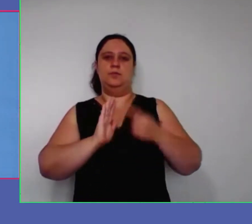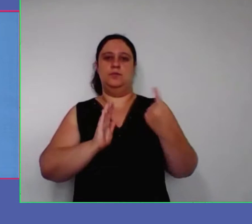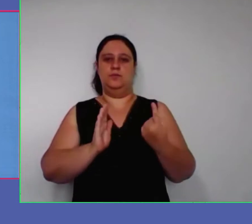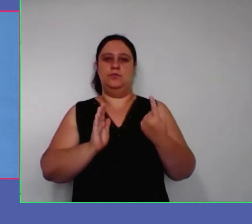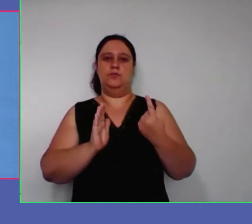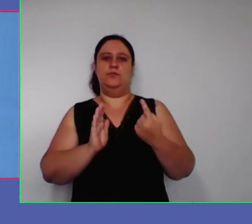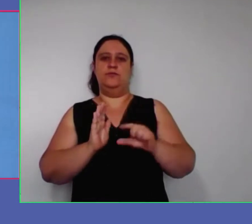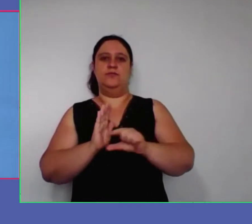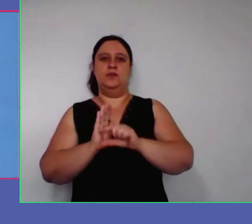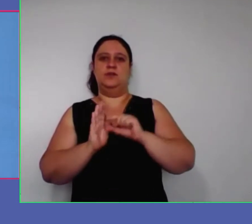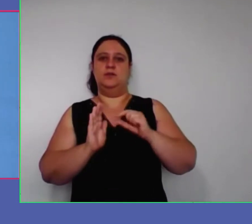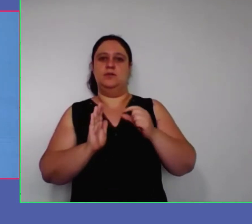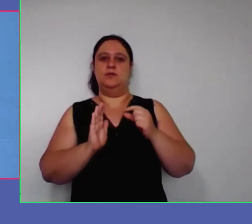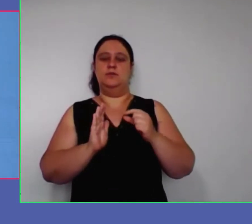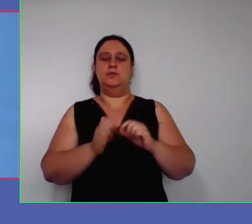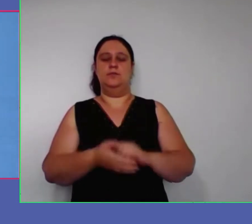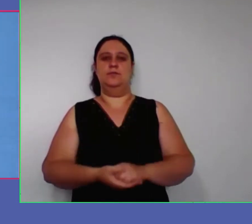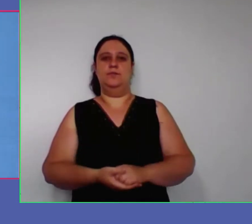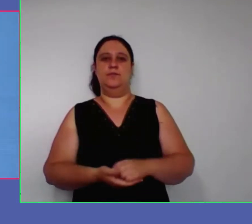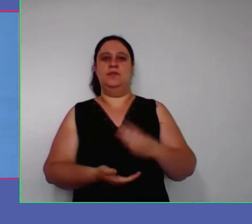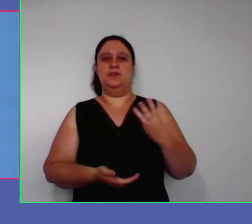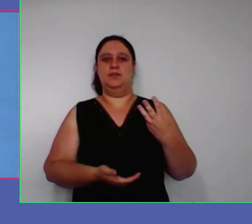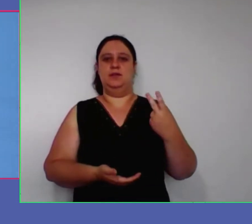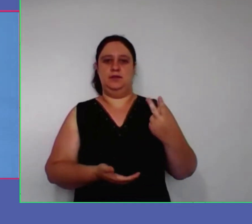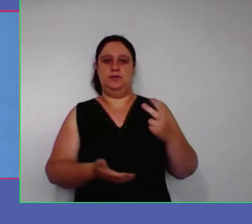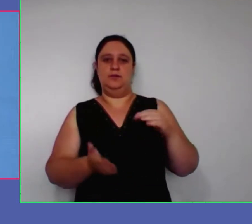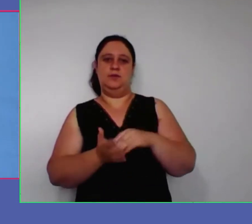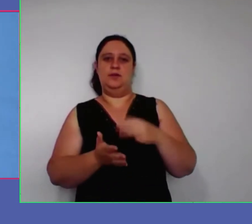eu vou ler. E João testemunhou dizendo,